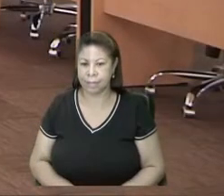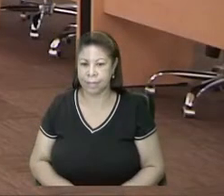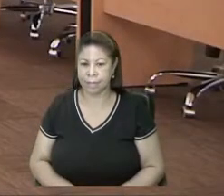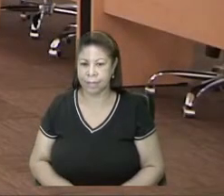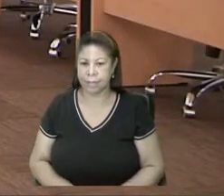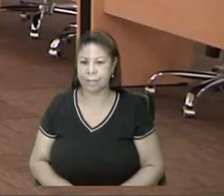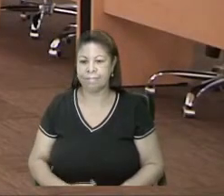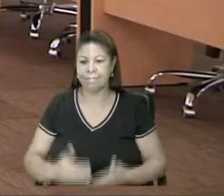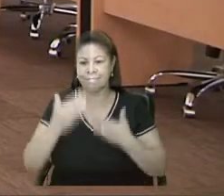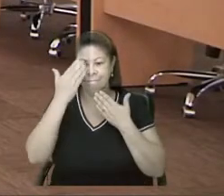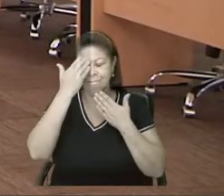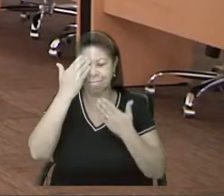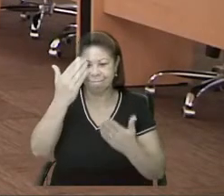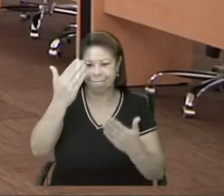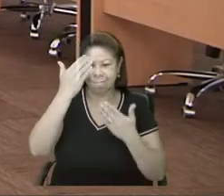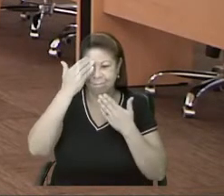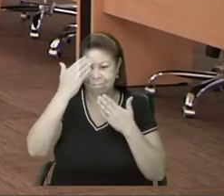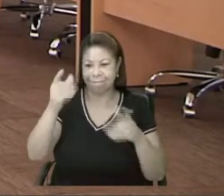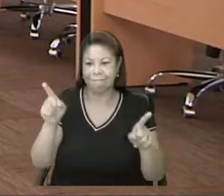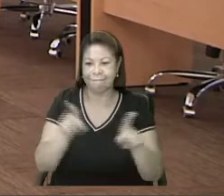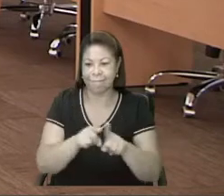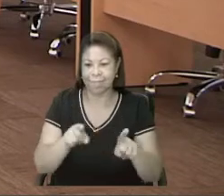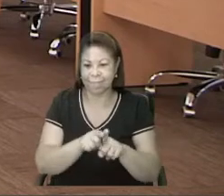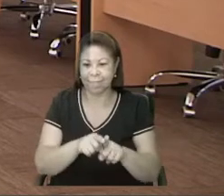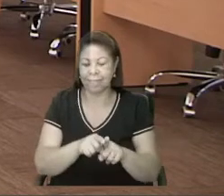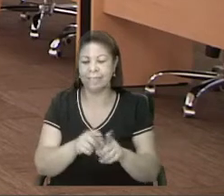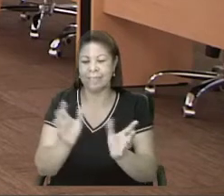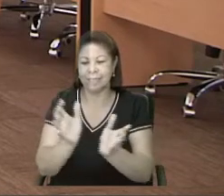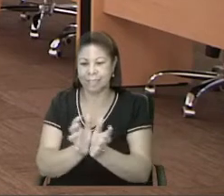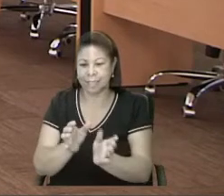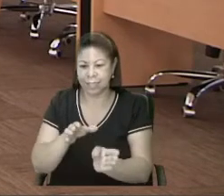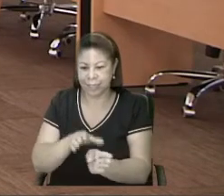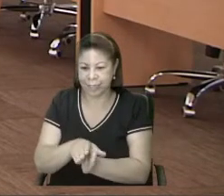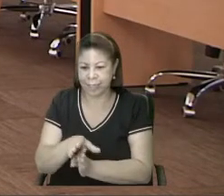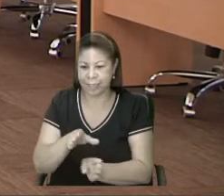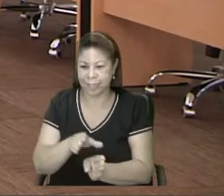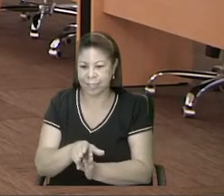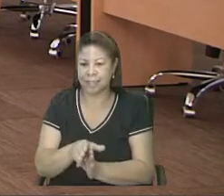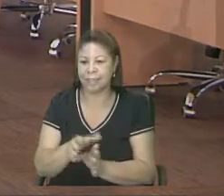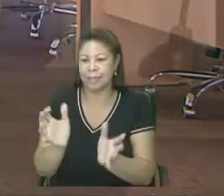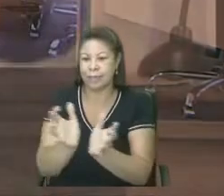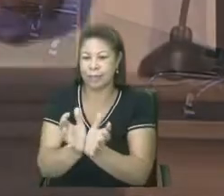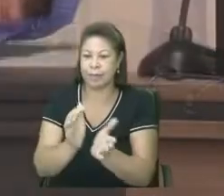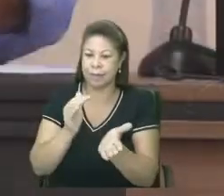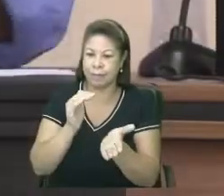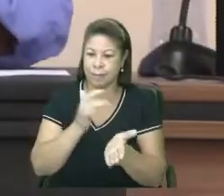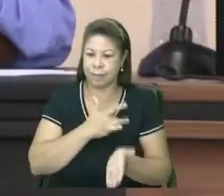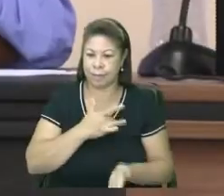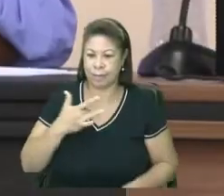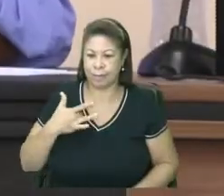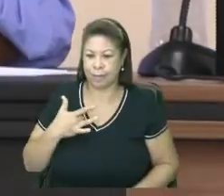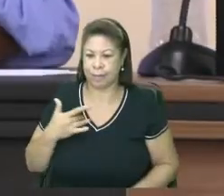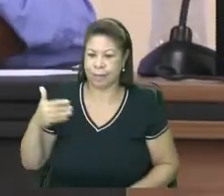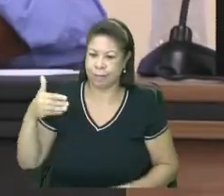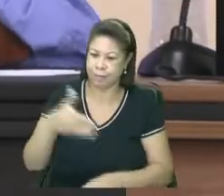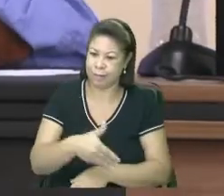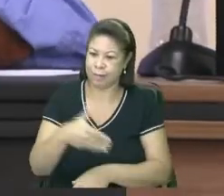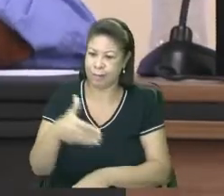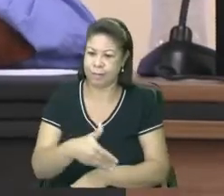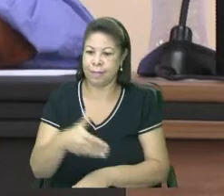Agradeço também a presença dos conselheiros de saúde também aqui presentes.